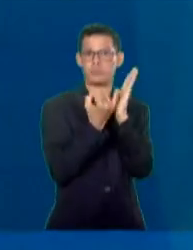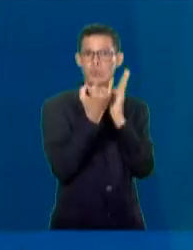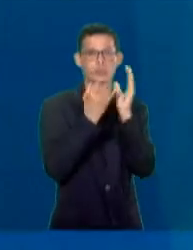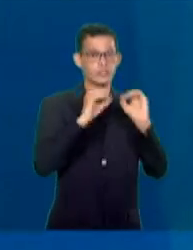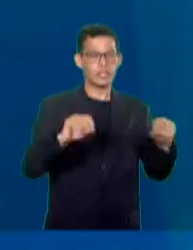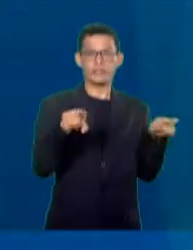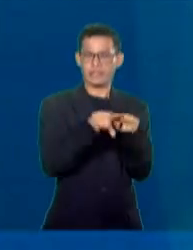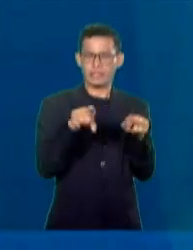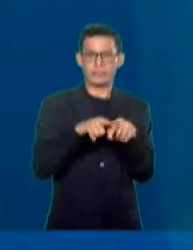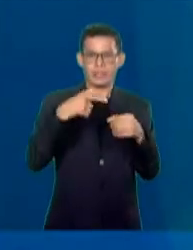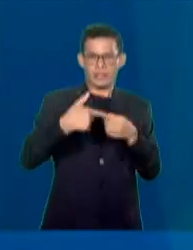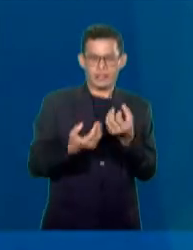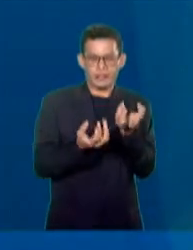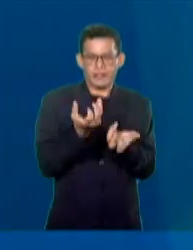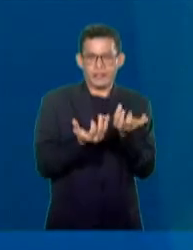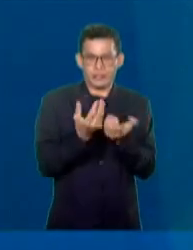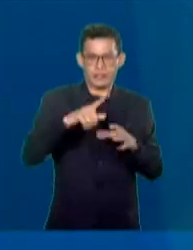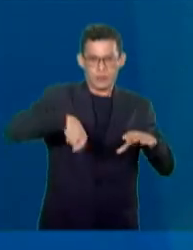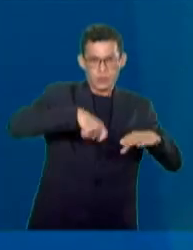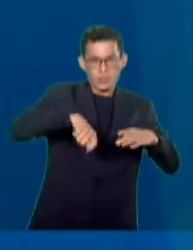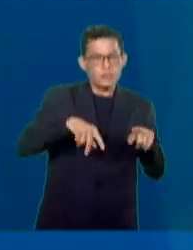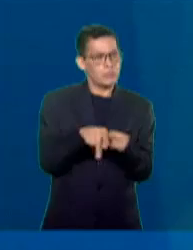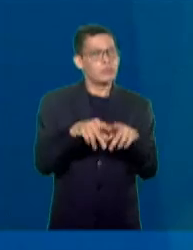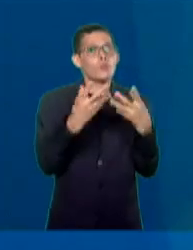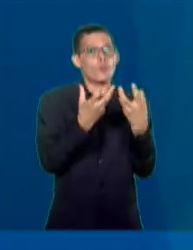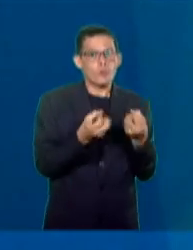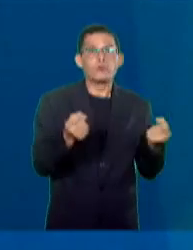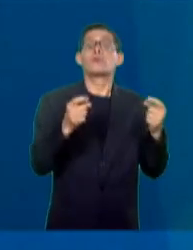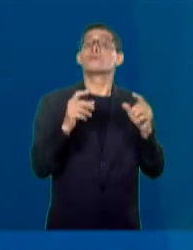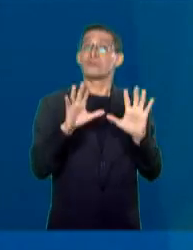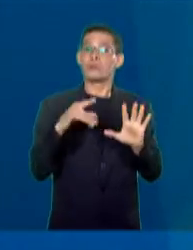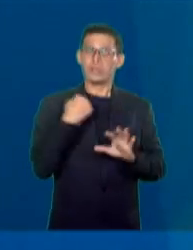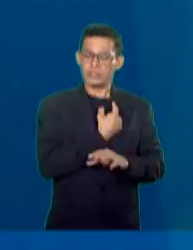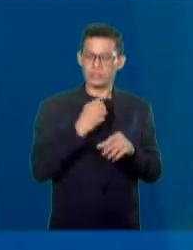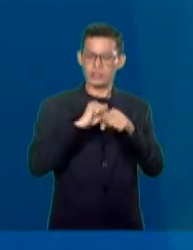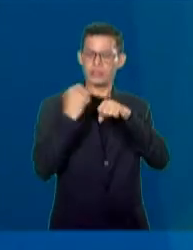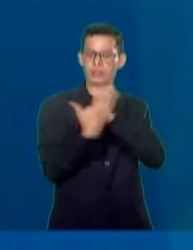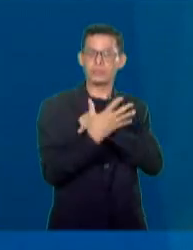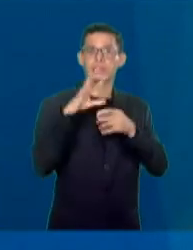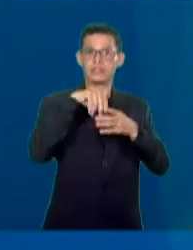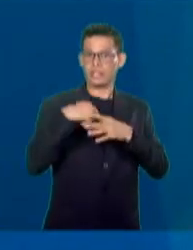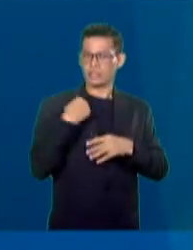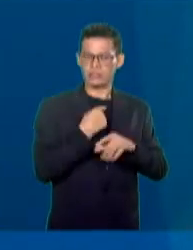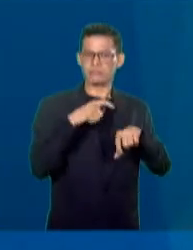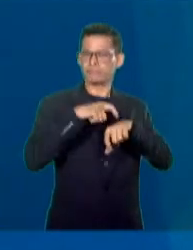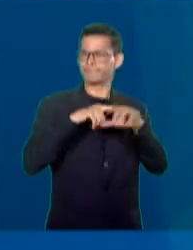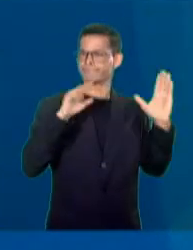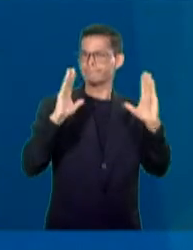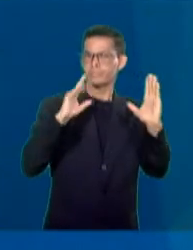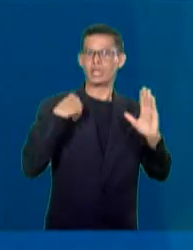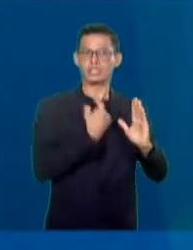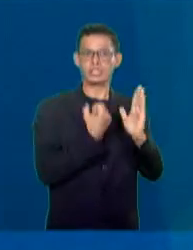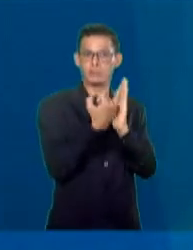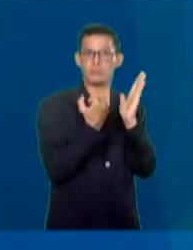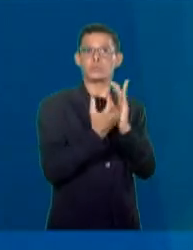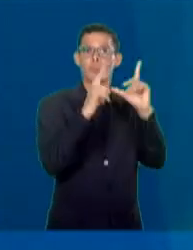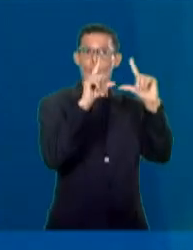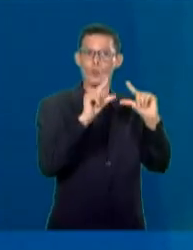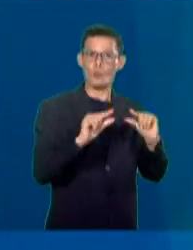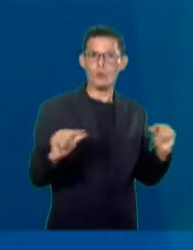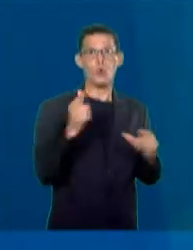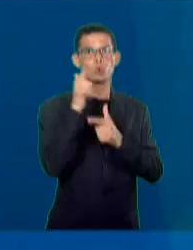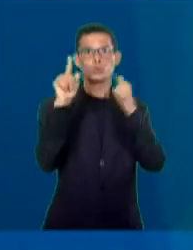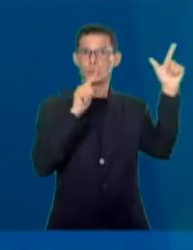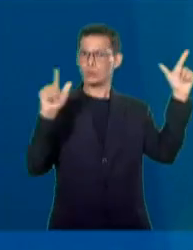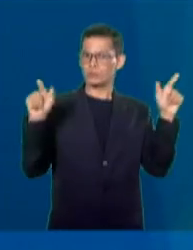e dizer mais durante a pandemia reduz muitos impostos e zeramos outros a poucas semanas